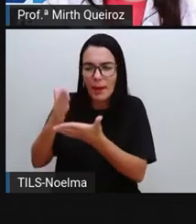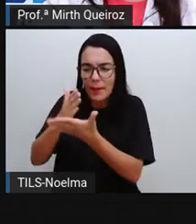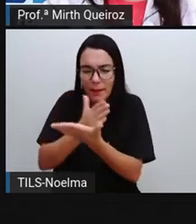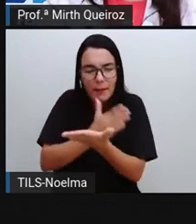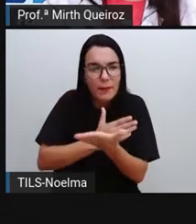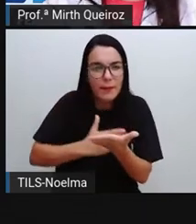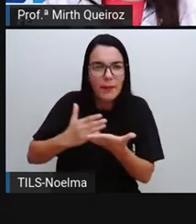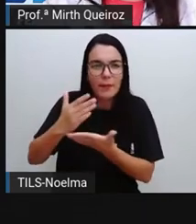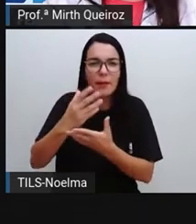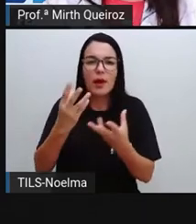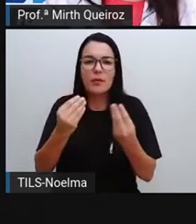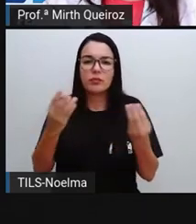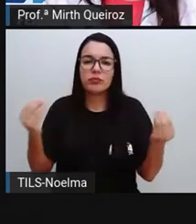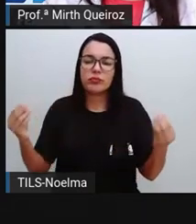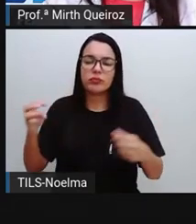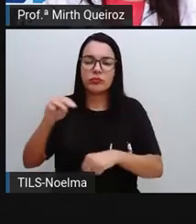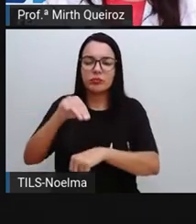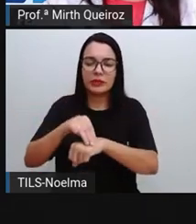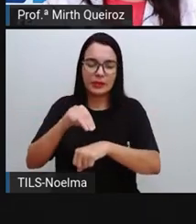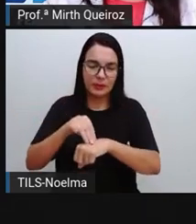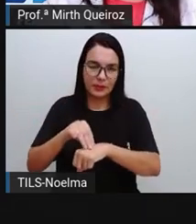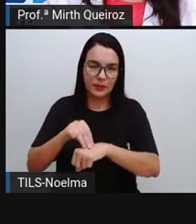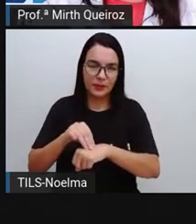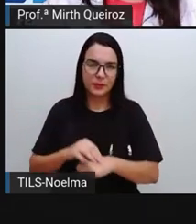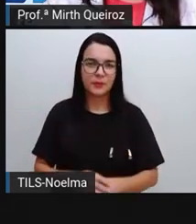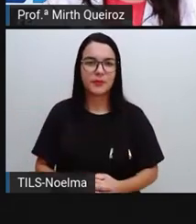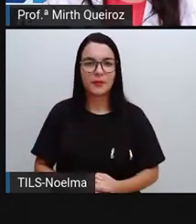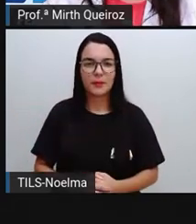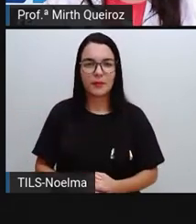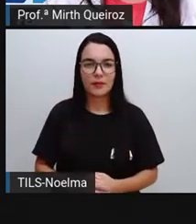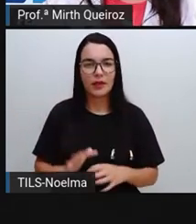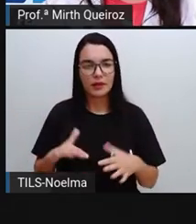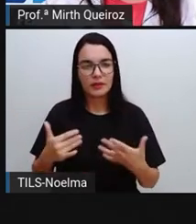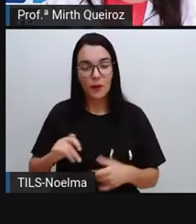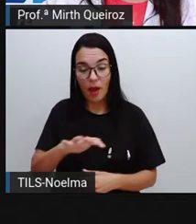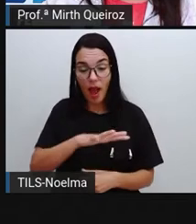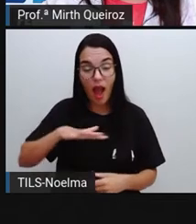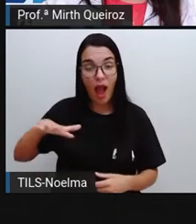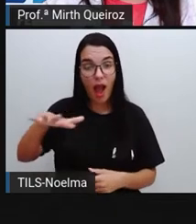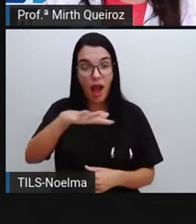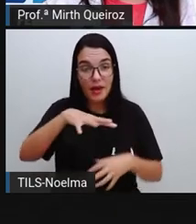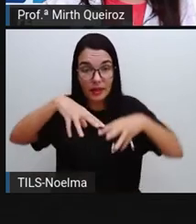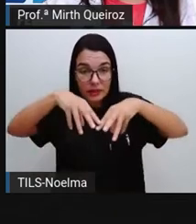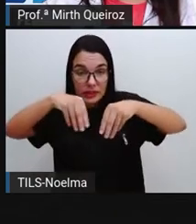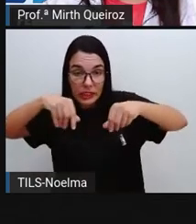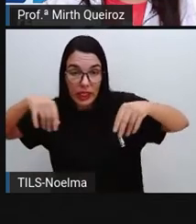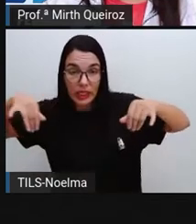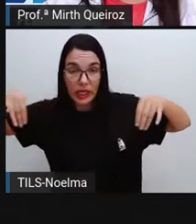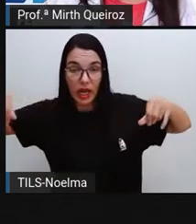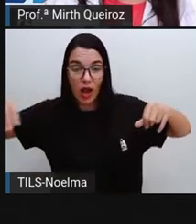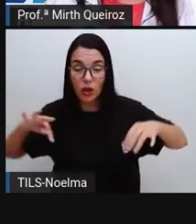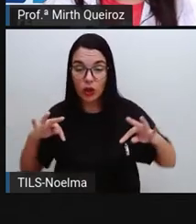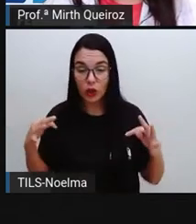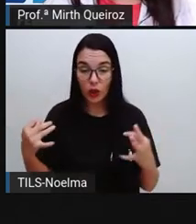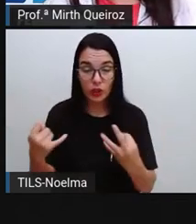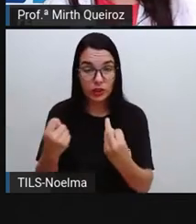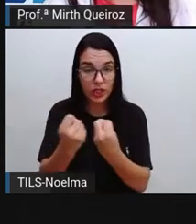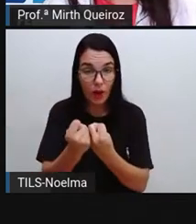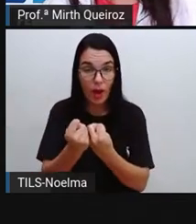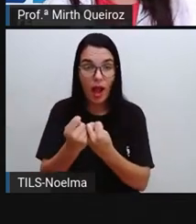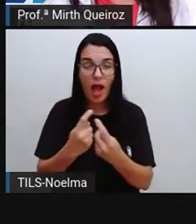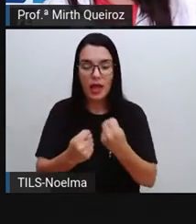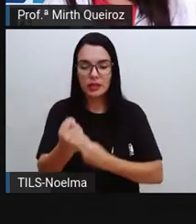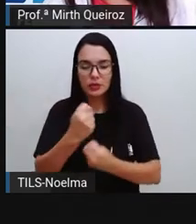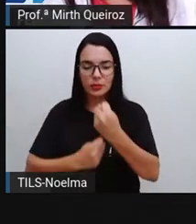ou seja, em vários municípios, certo? Então, é uma área territorial total que vai ser administrada por